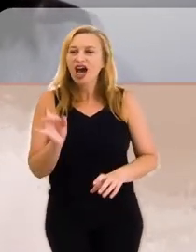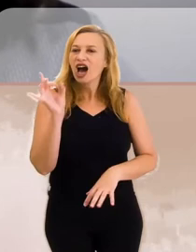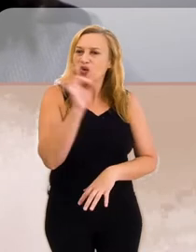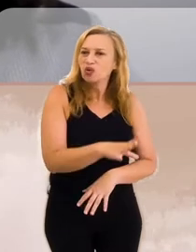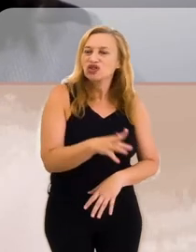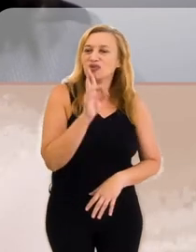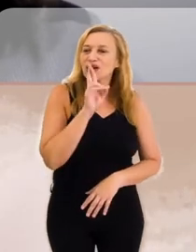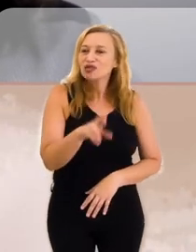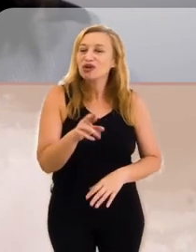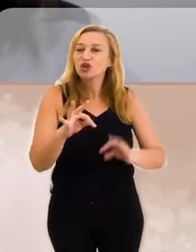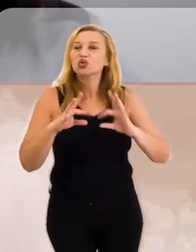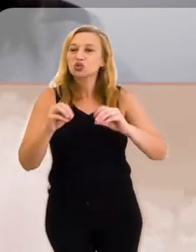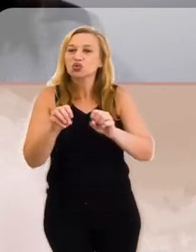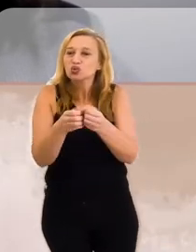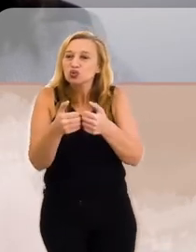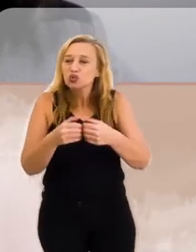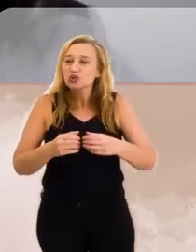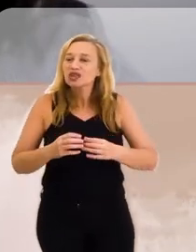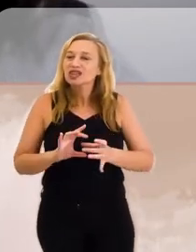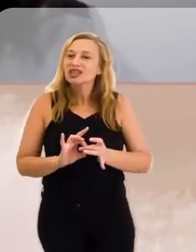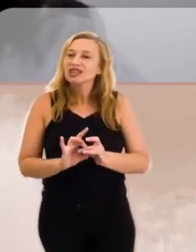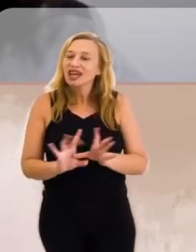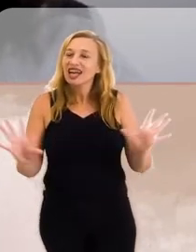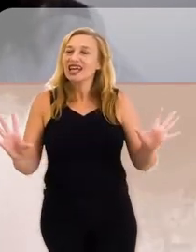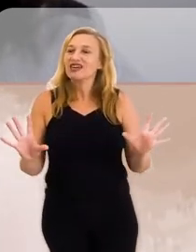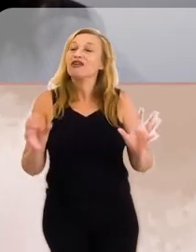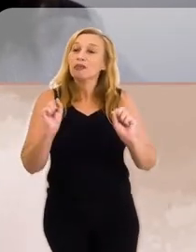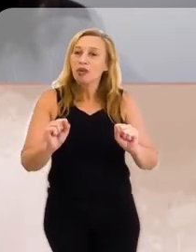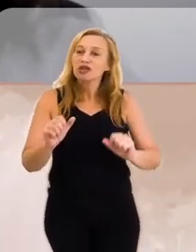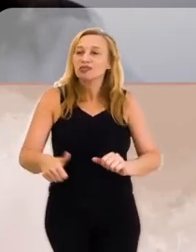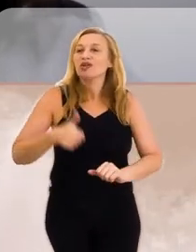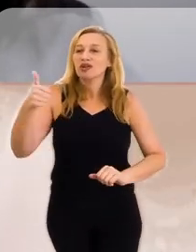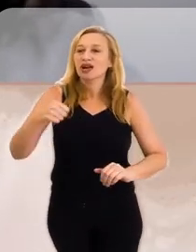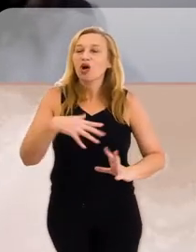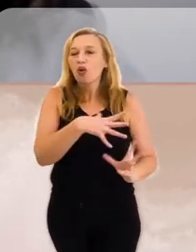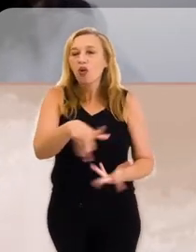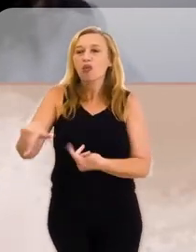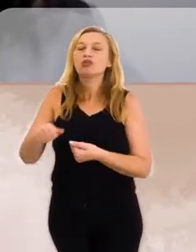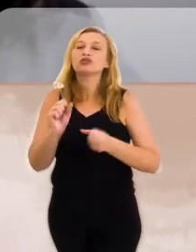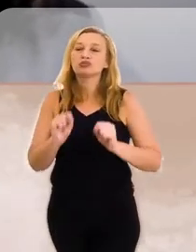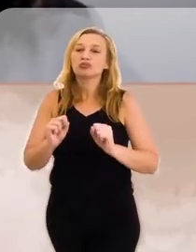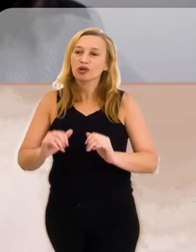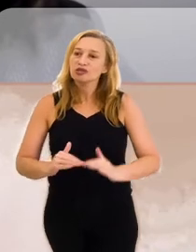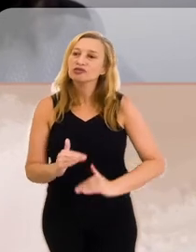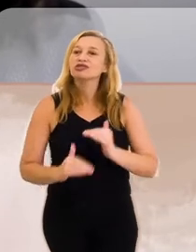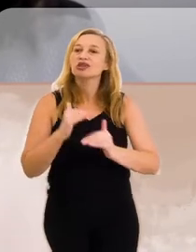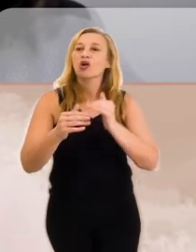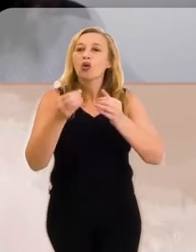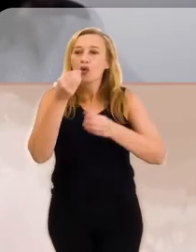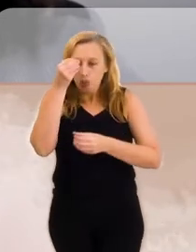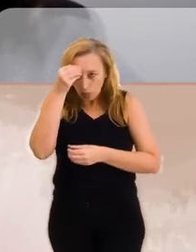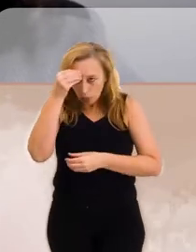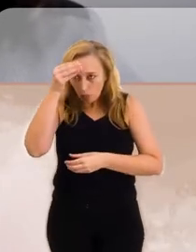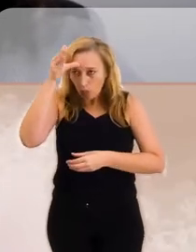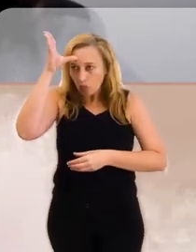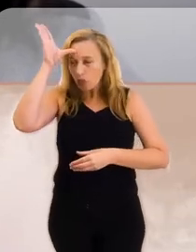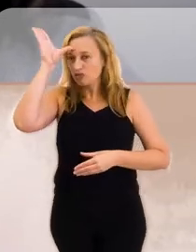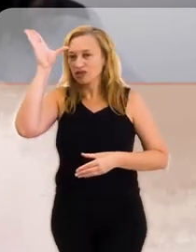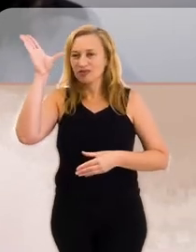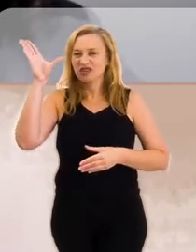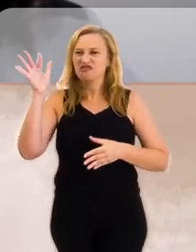última resposta tudo está em aberto tudo pode ser melhorado a humanidade inteira tá precisando de progredir o conhecimento